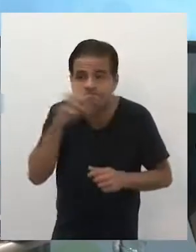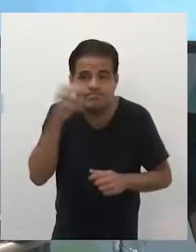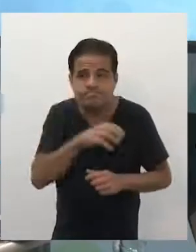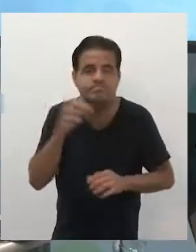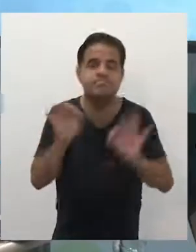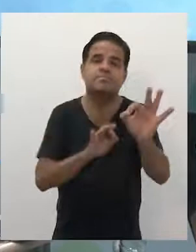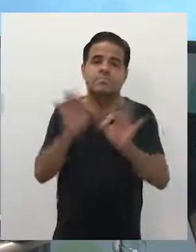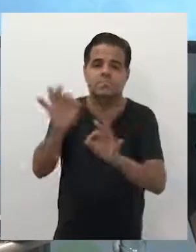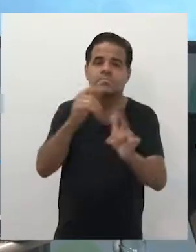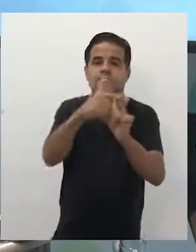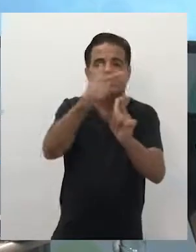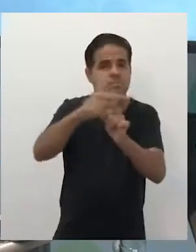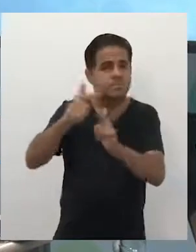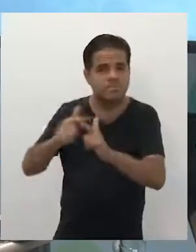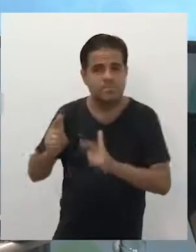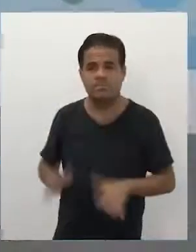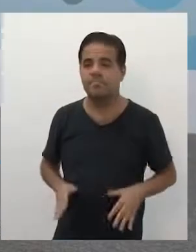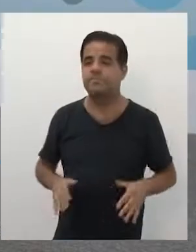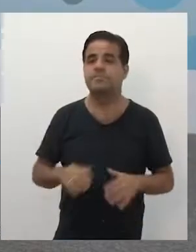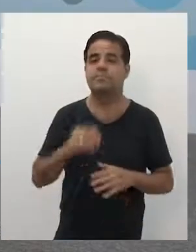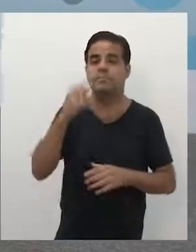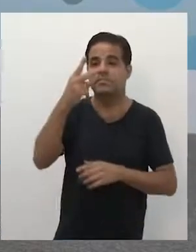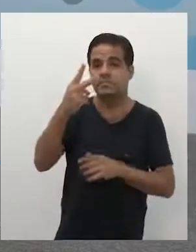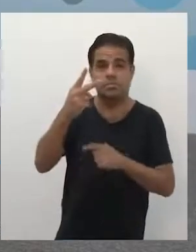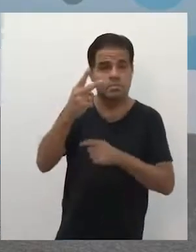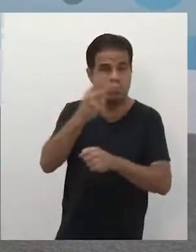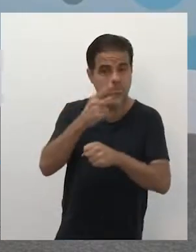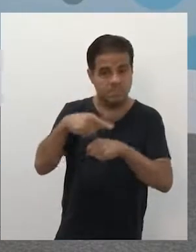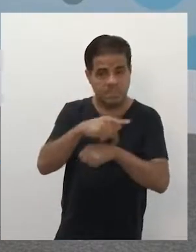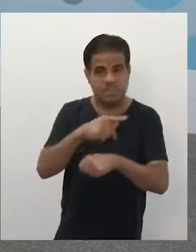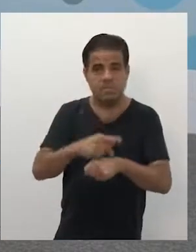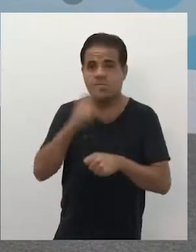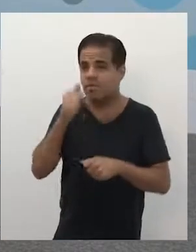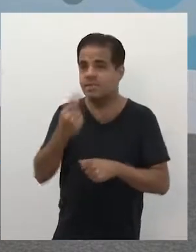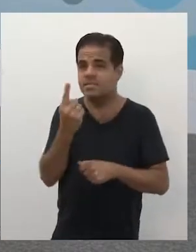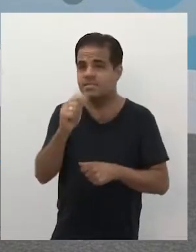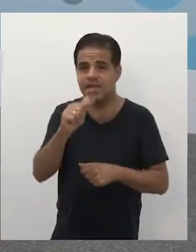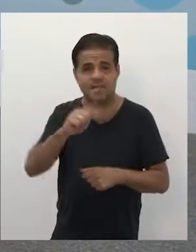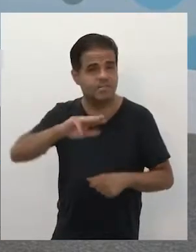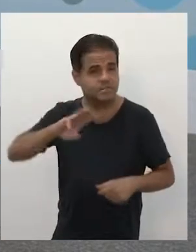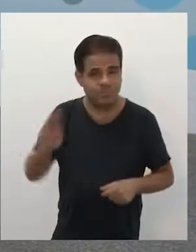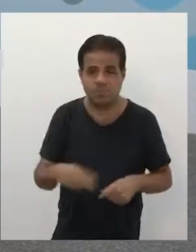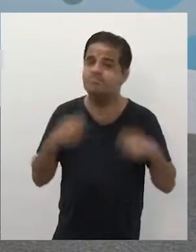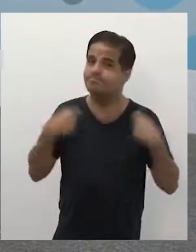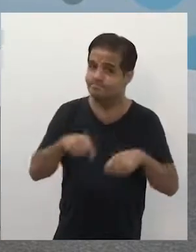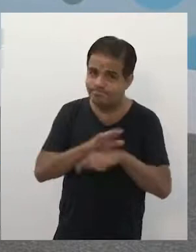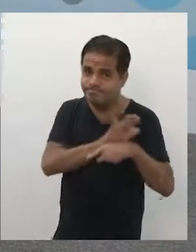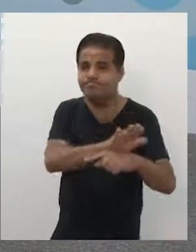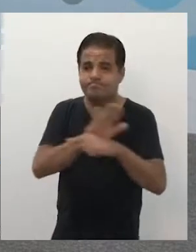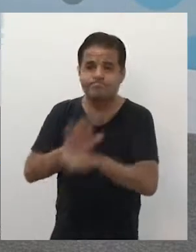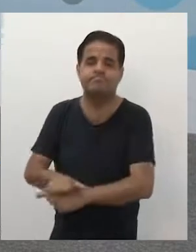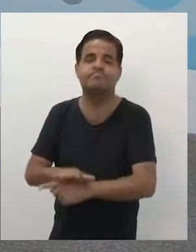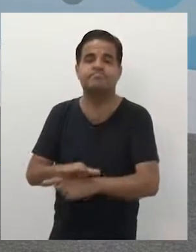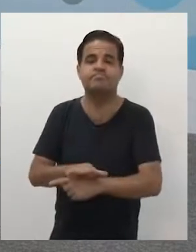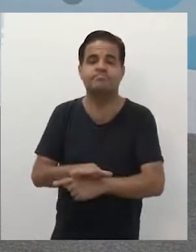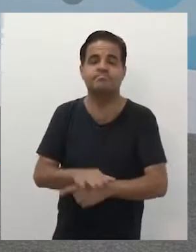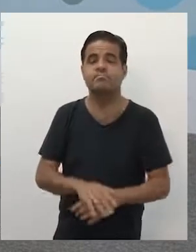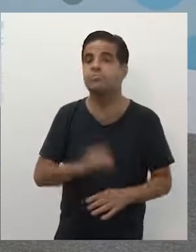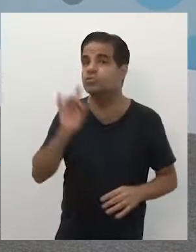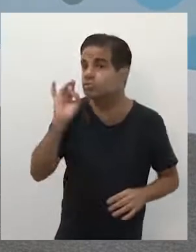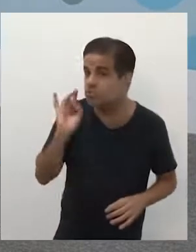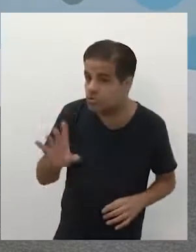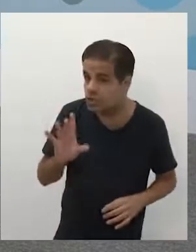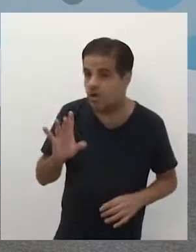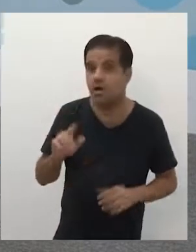para isso. Somente nesses 2 últimos países, quase 17 milhões de menores precisam de ajuda. Então, ele fala assim, ó,